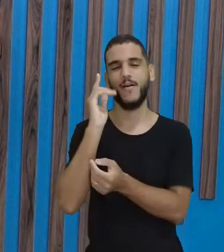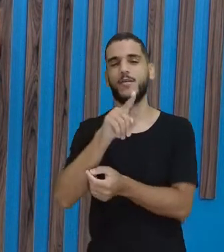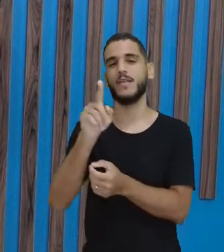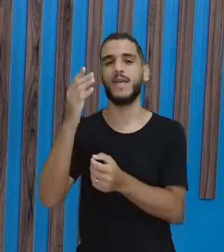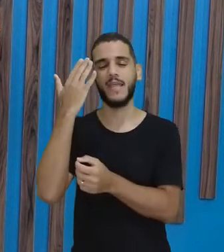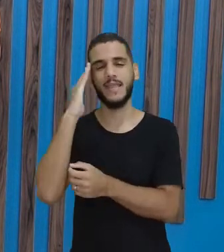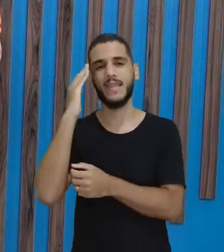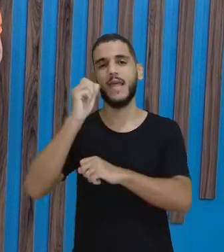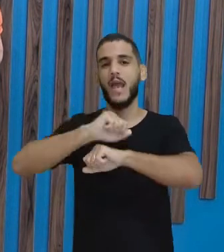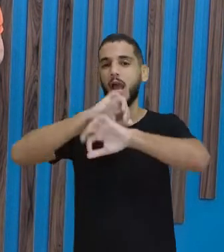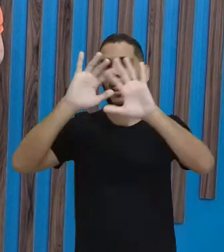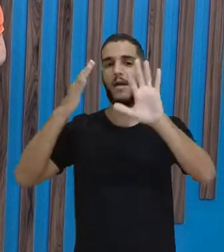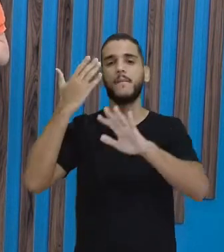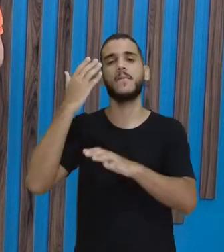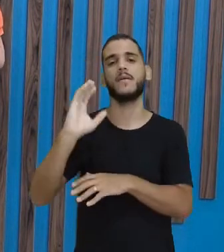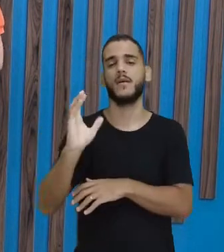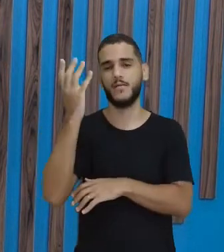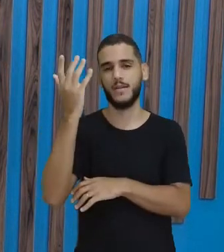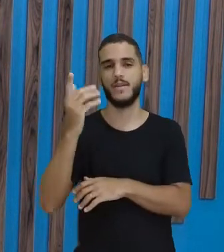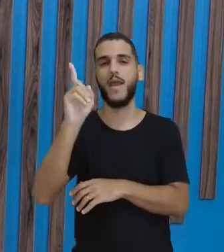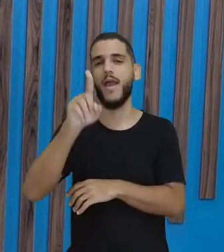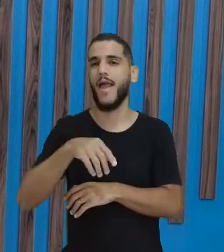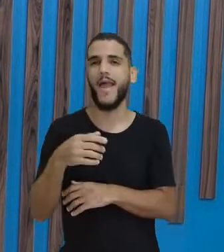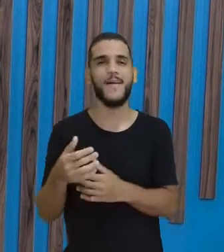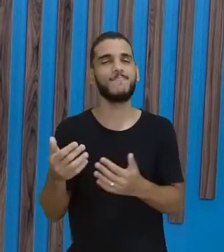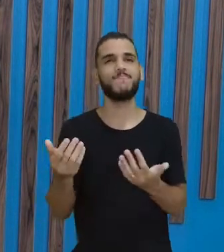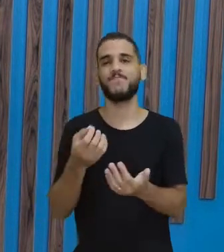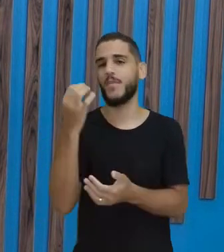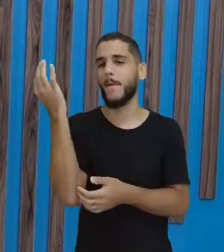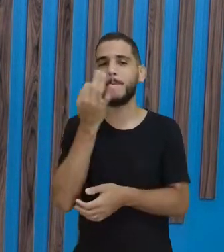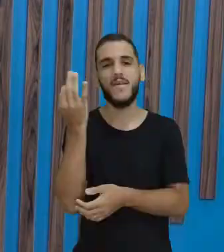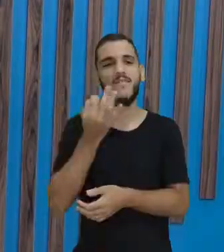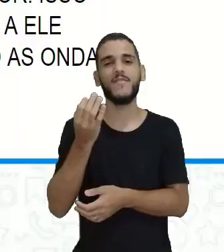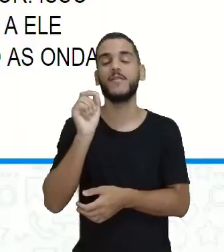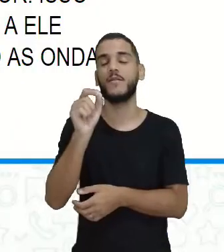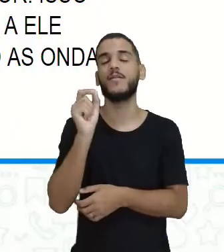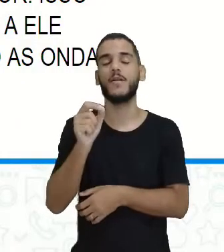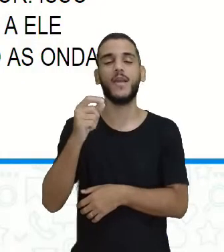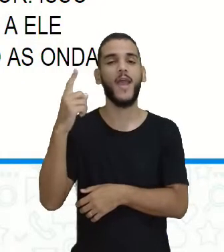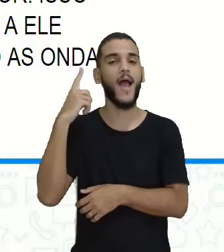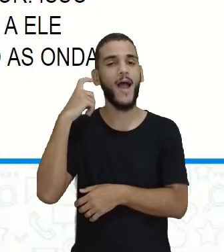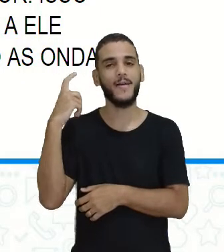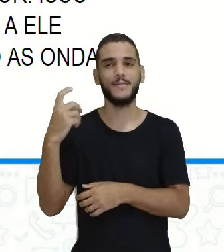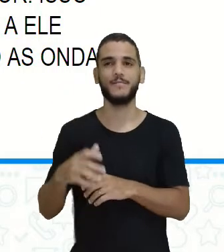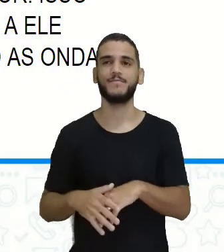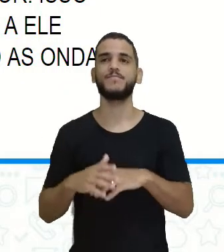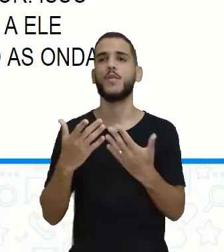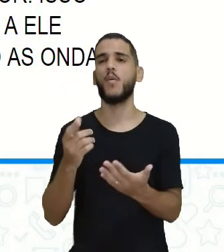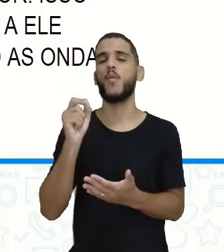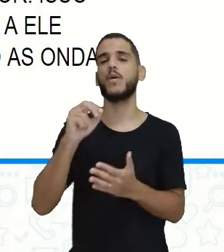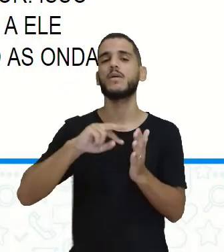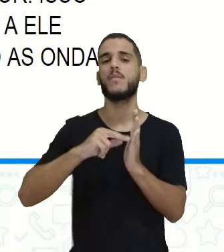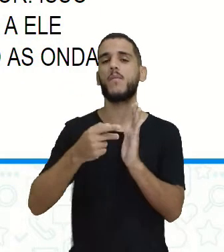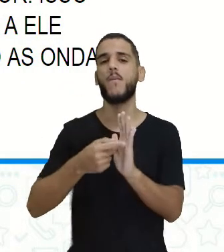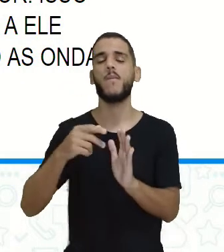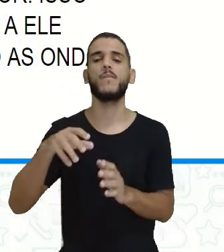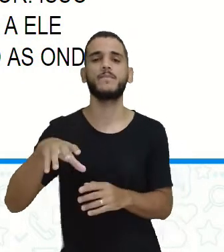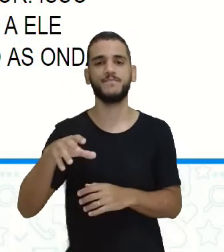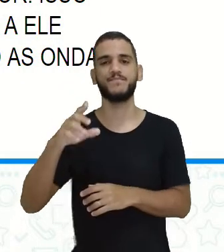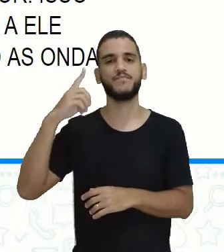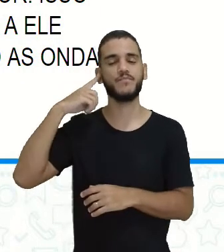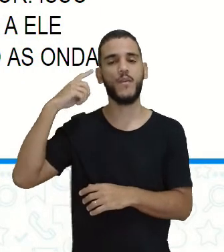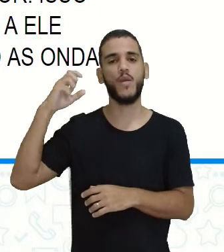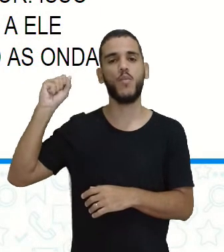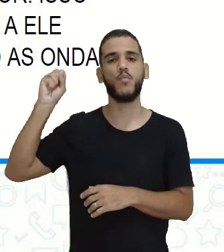está acontecendo, tá? É super fantástica a nossa audição. Então, olha aí, o que é o som? O som